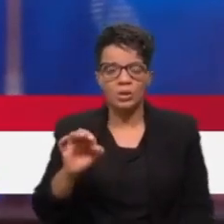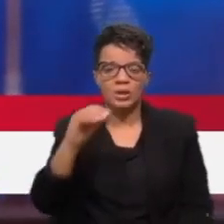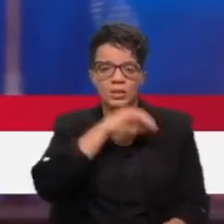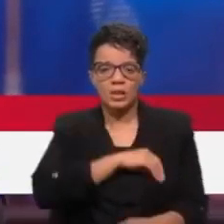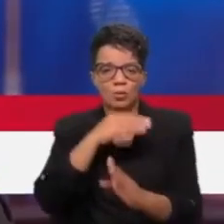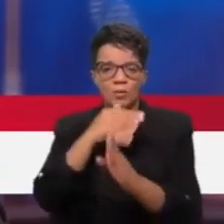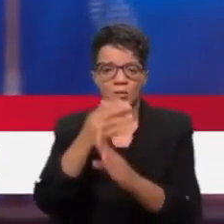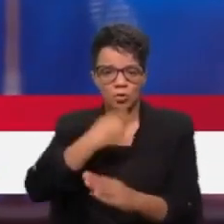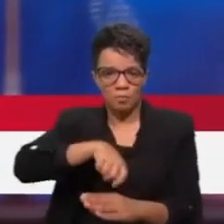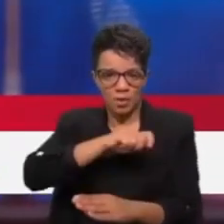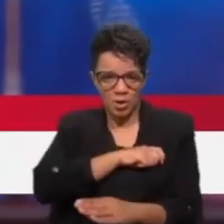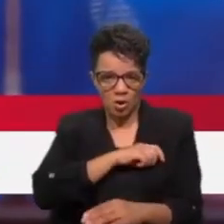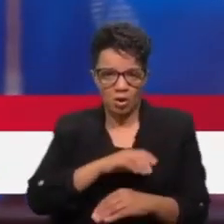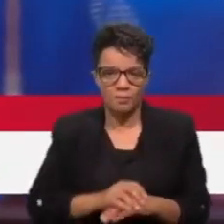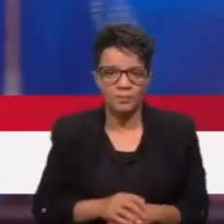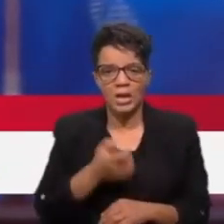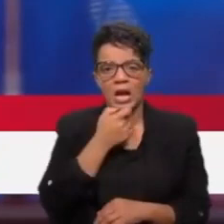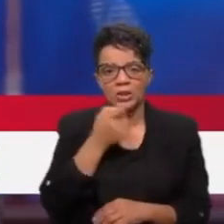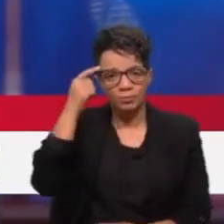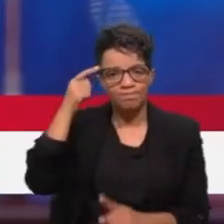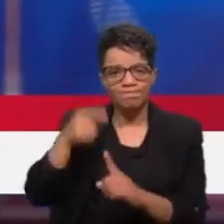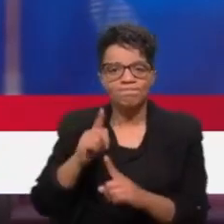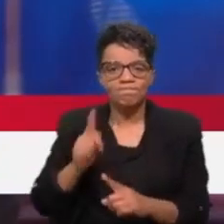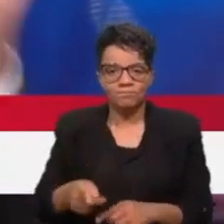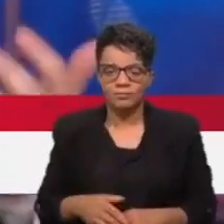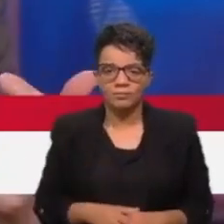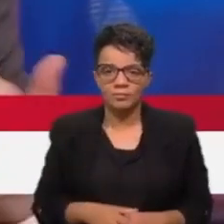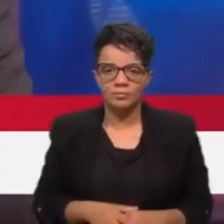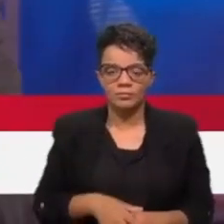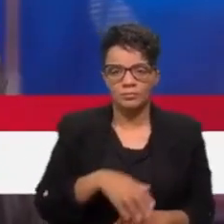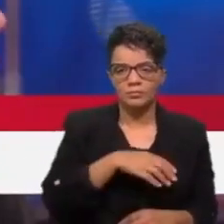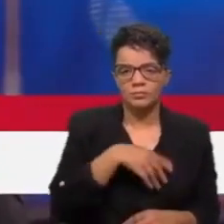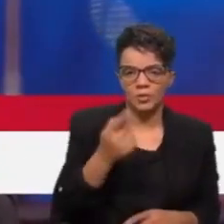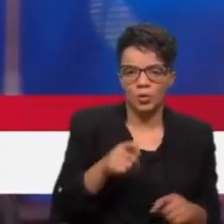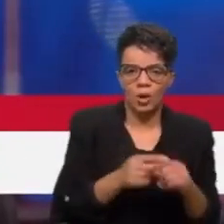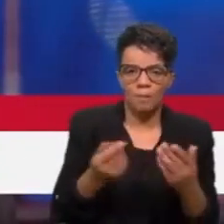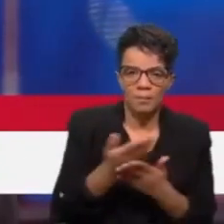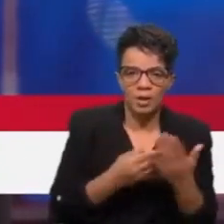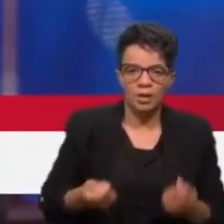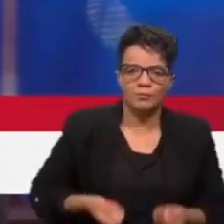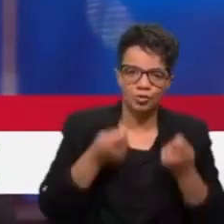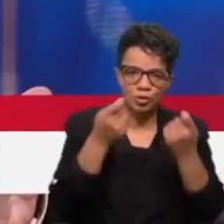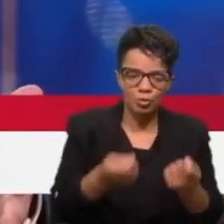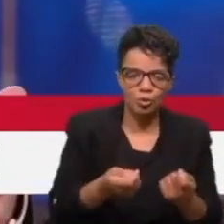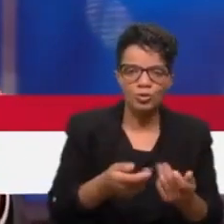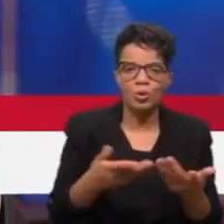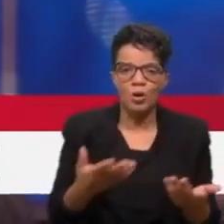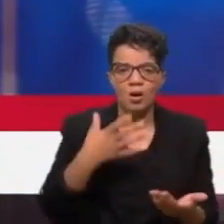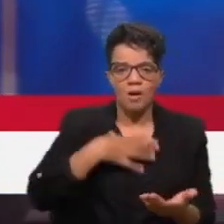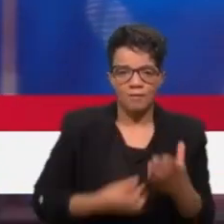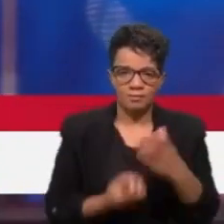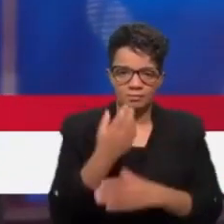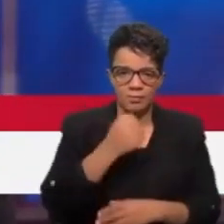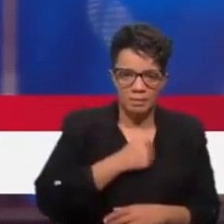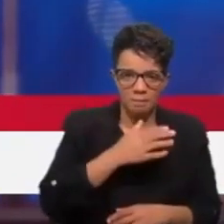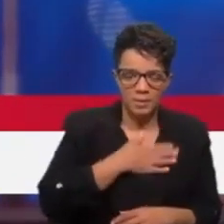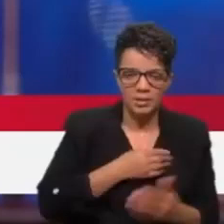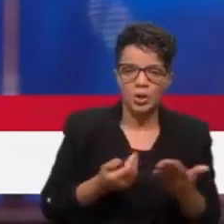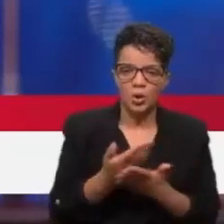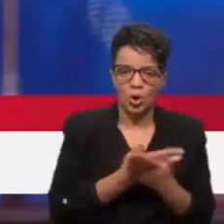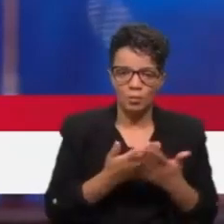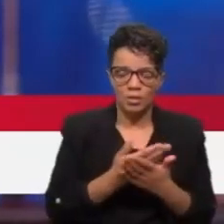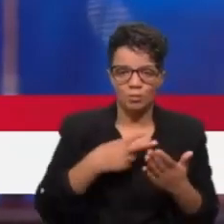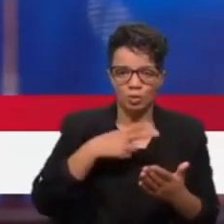Espanhol porque senão a mensagem que nós passamos aos famosos mercados aos investidores a quem queira criar uma empresa na economia